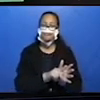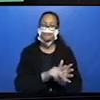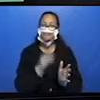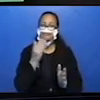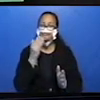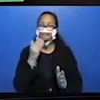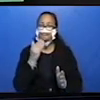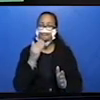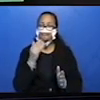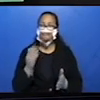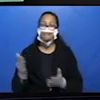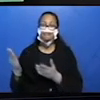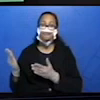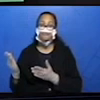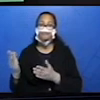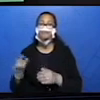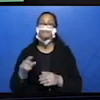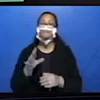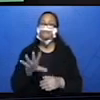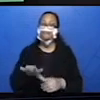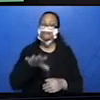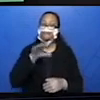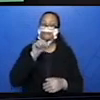vai respirar.